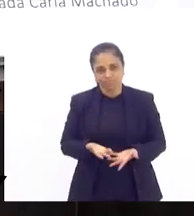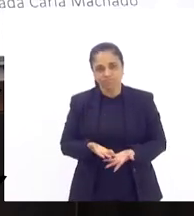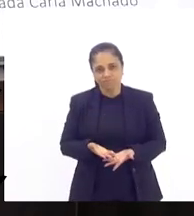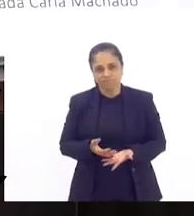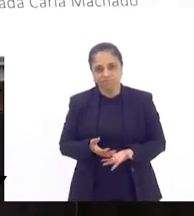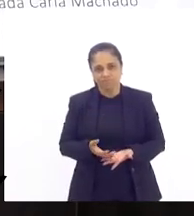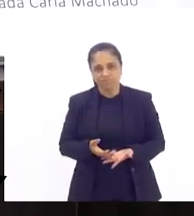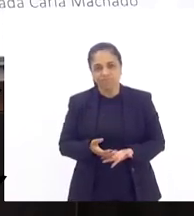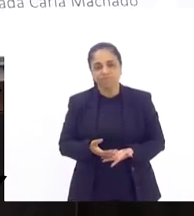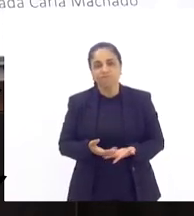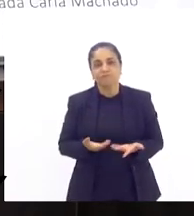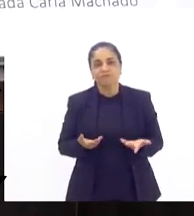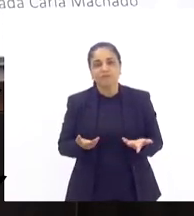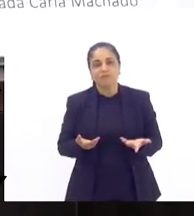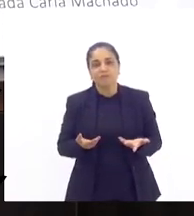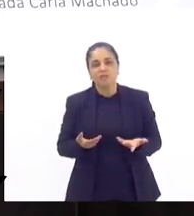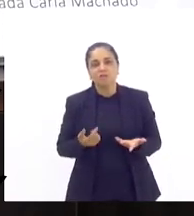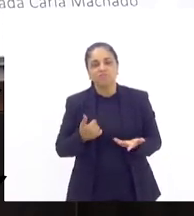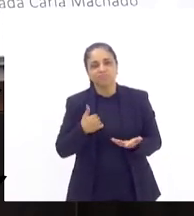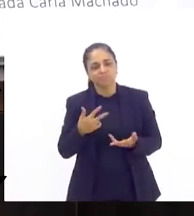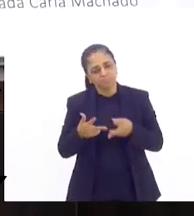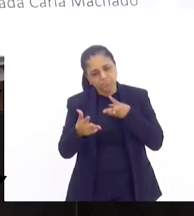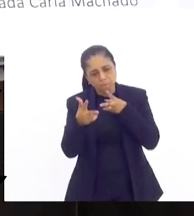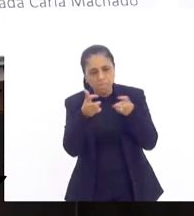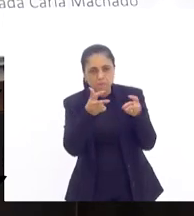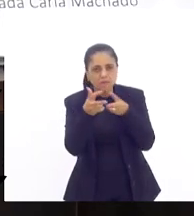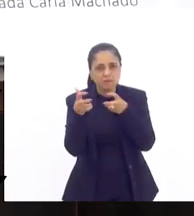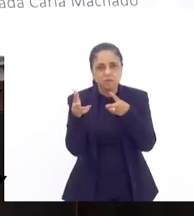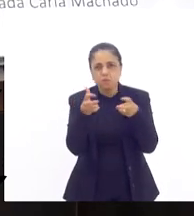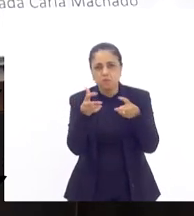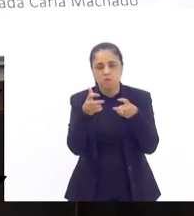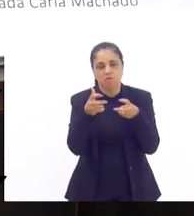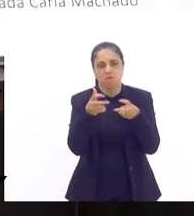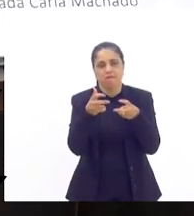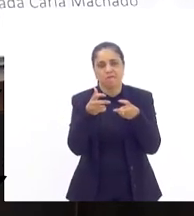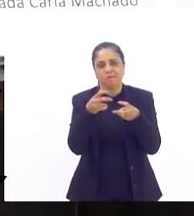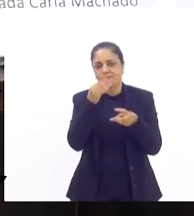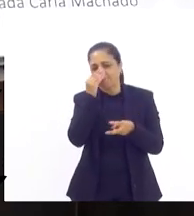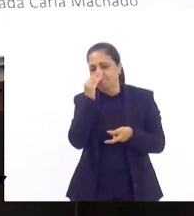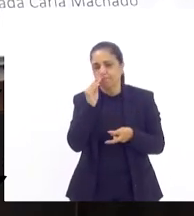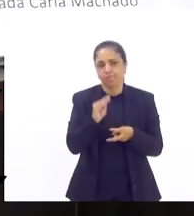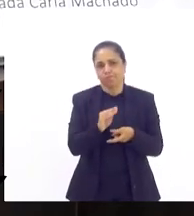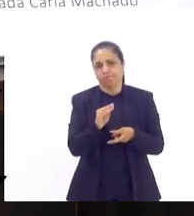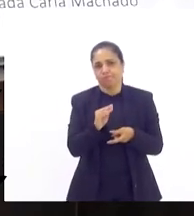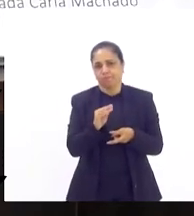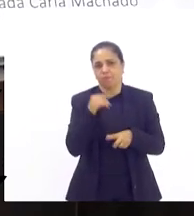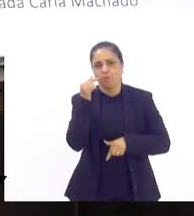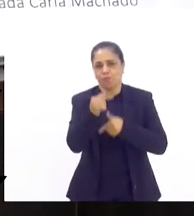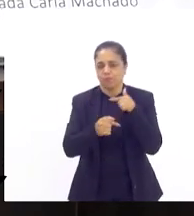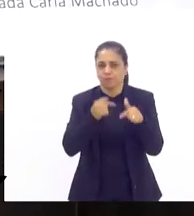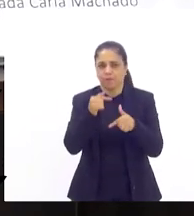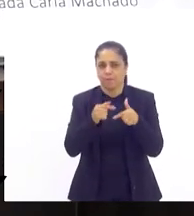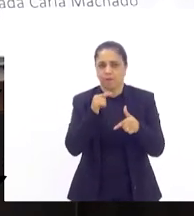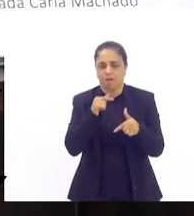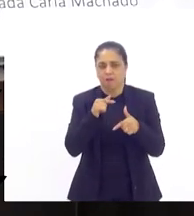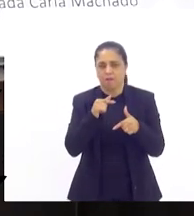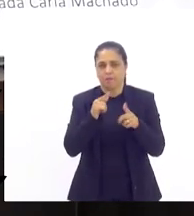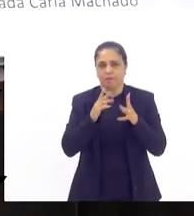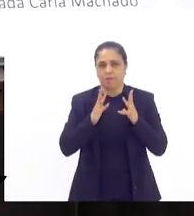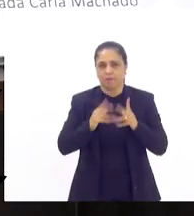a gente vê com pesar muitas das omissões. E o que eu acho é que